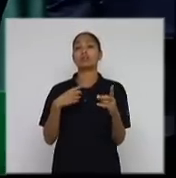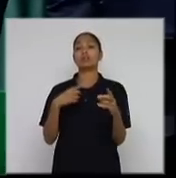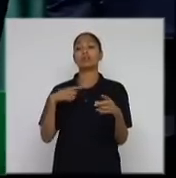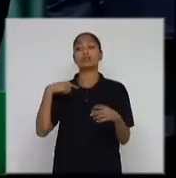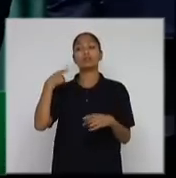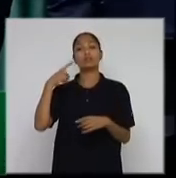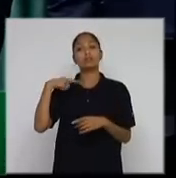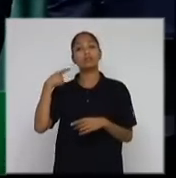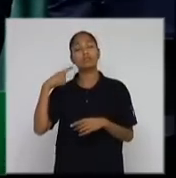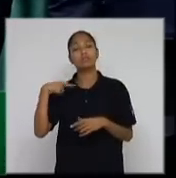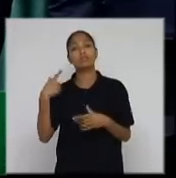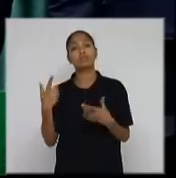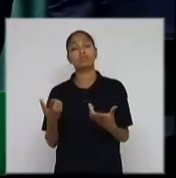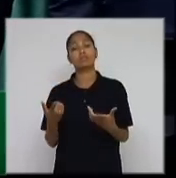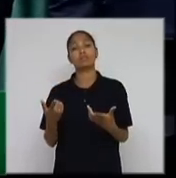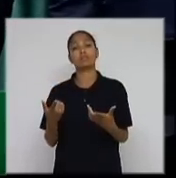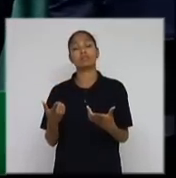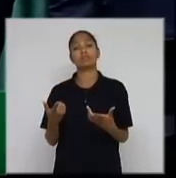com o governo.